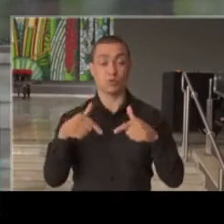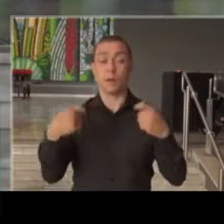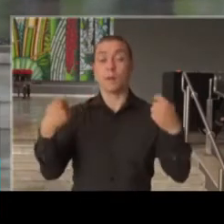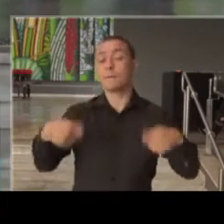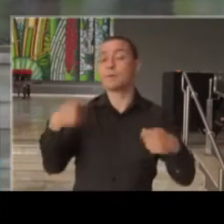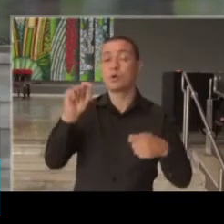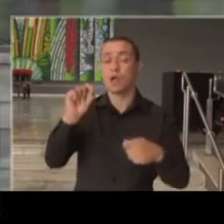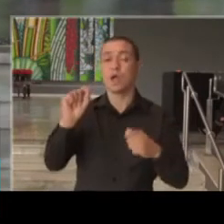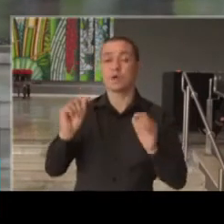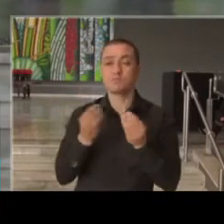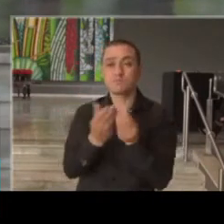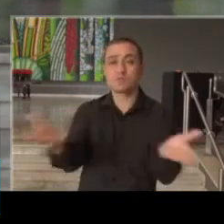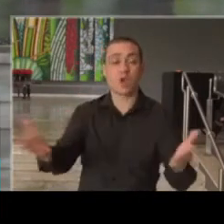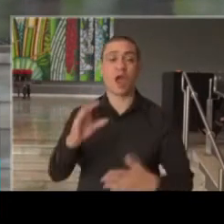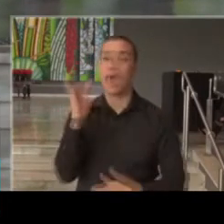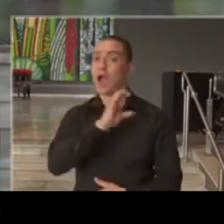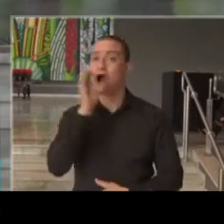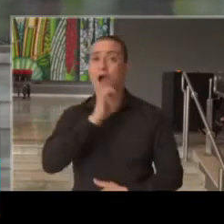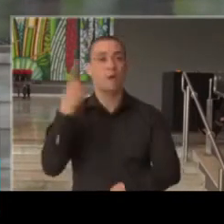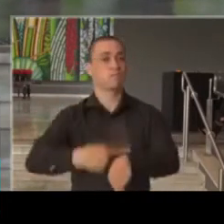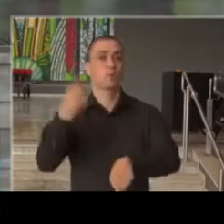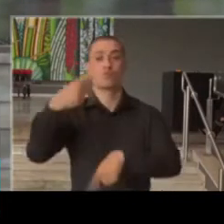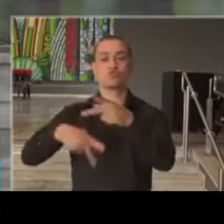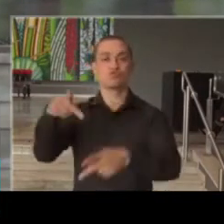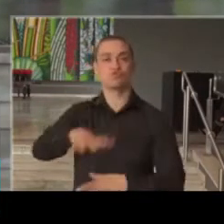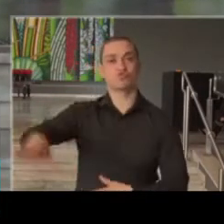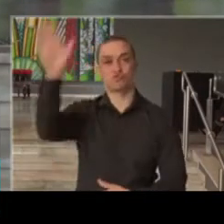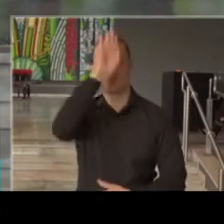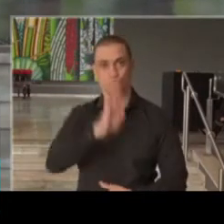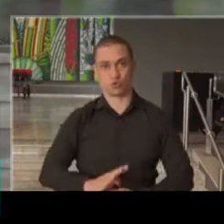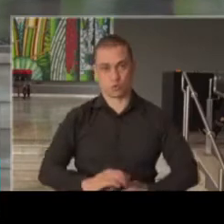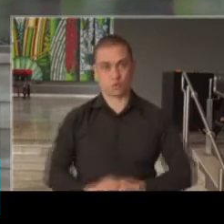ser aplicadas imediatamente na população brasileira.